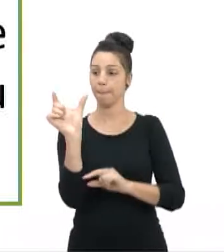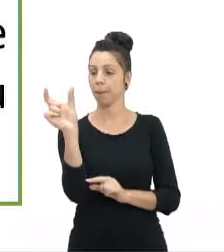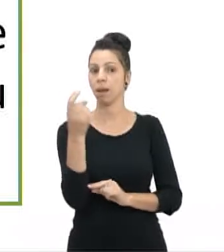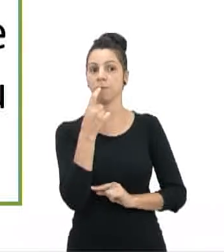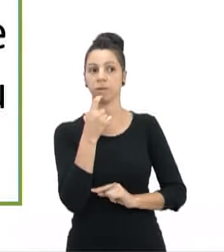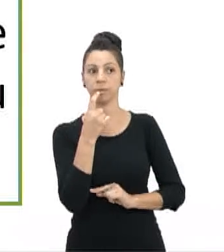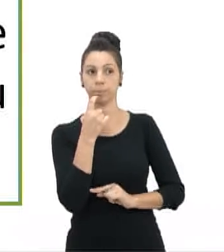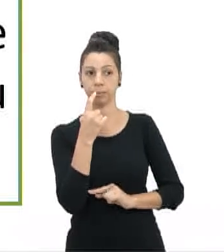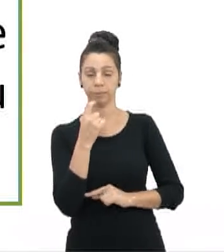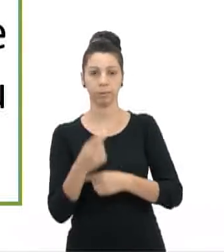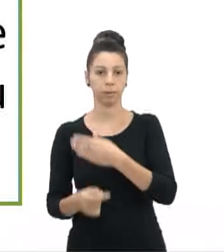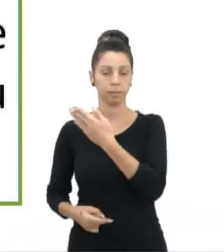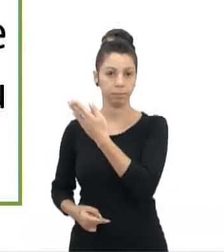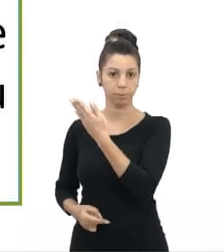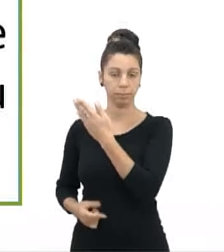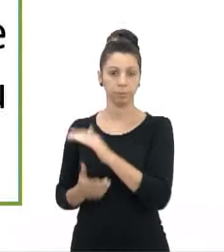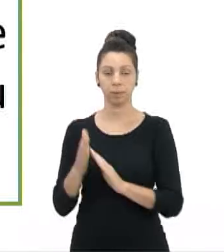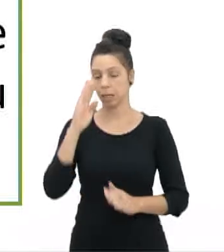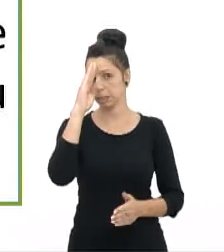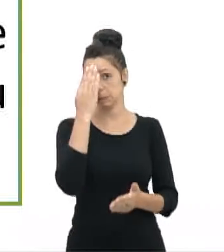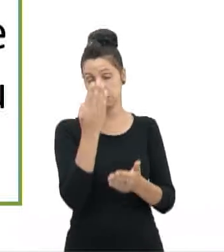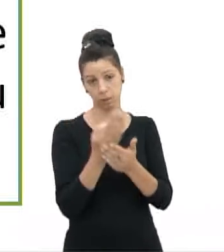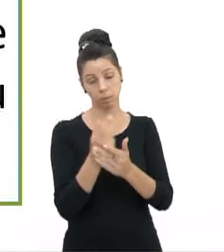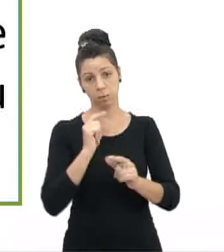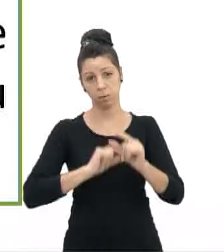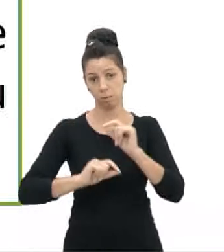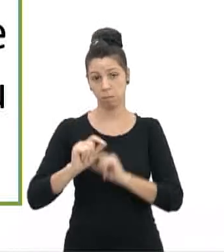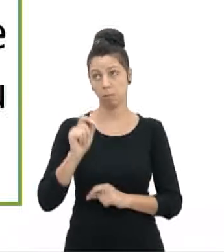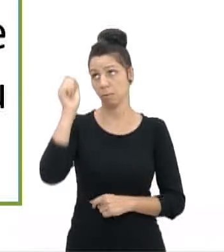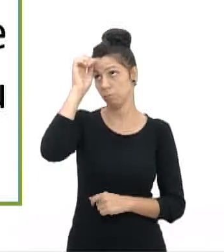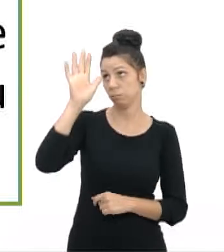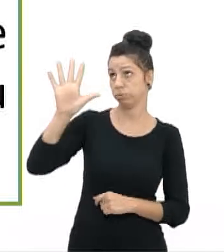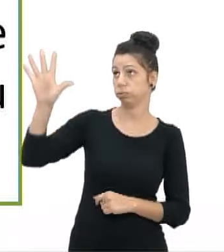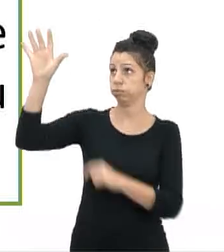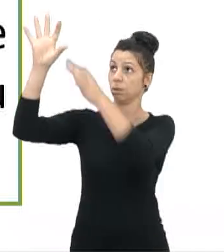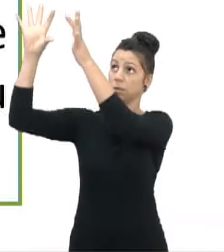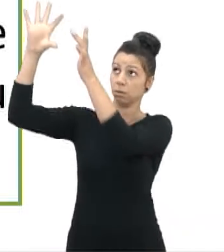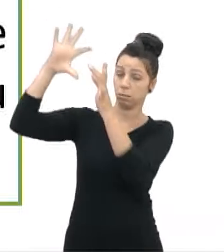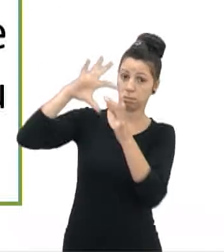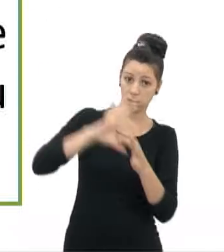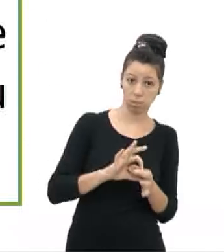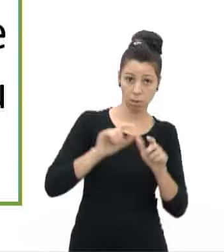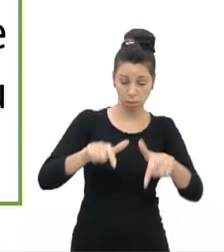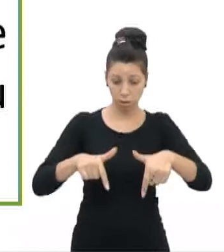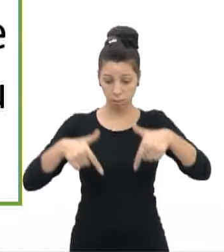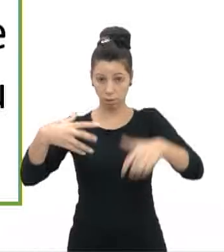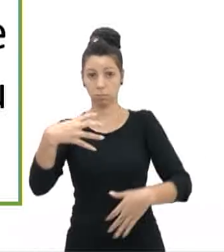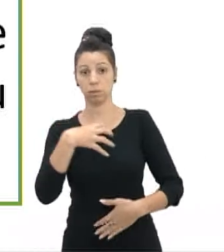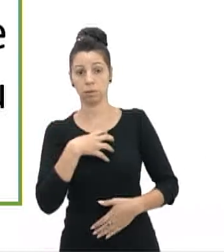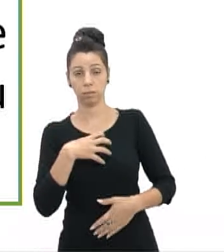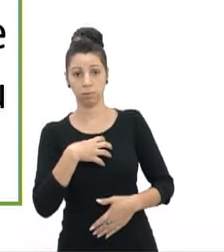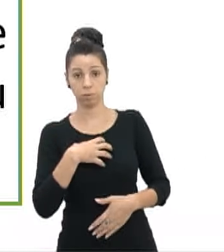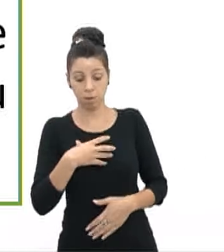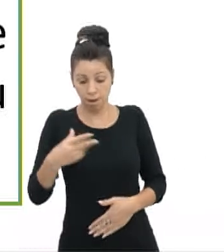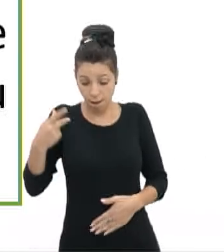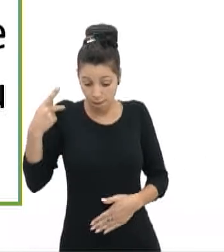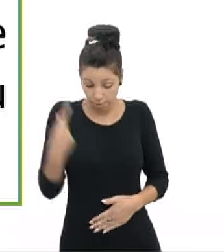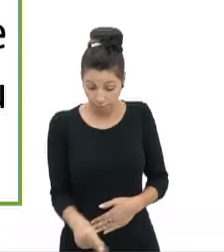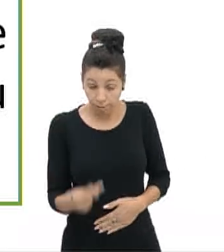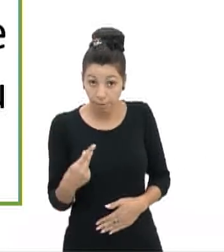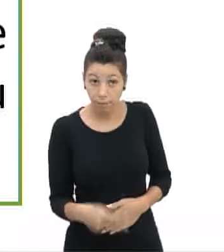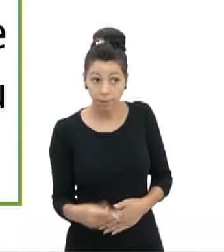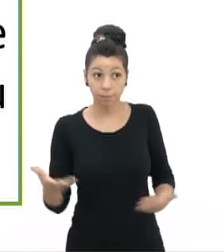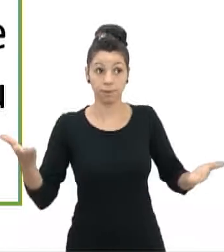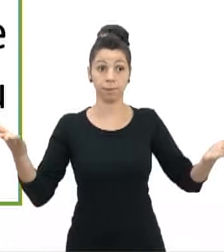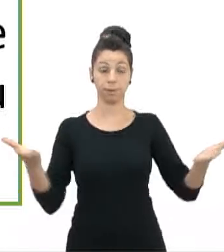quiser, seus pensamentos moldam suas ações, seus pensamentos e seus sentimentos. Aqui e agora. Aqui, né, você